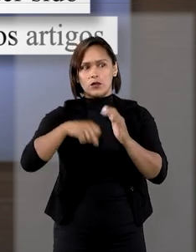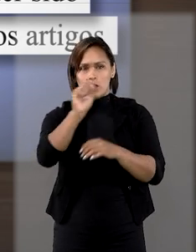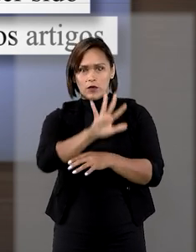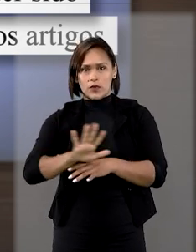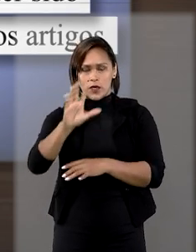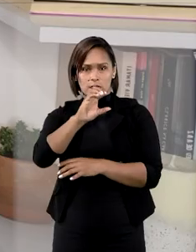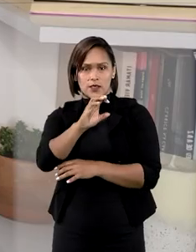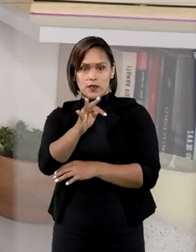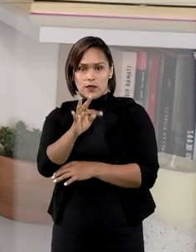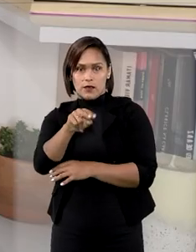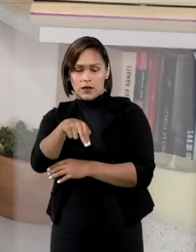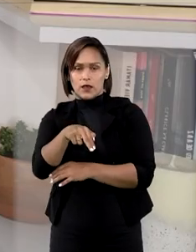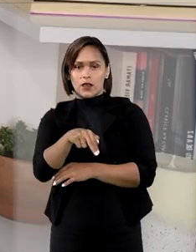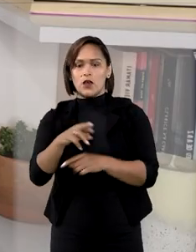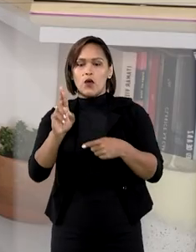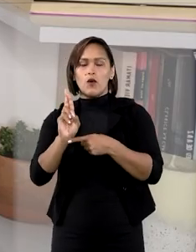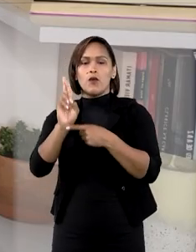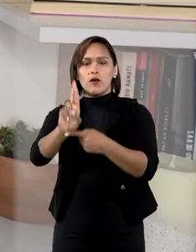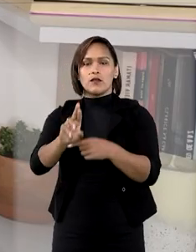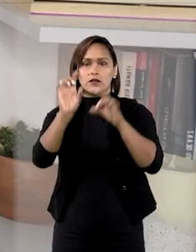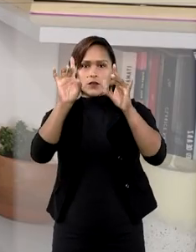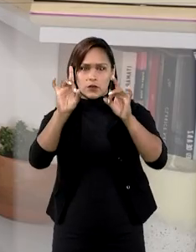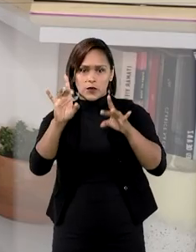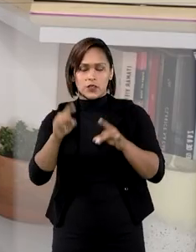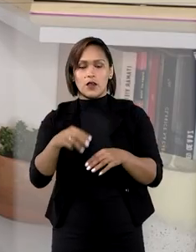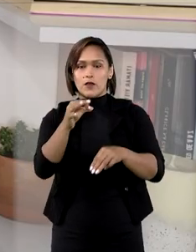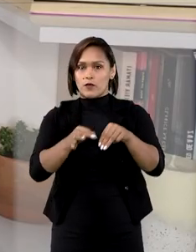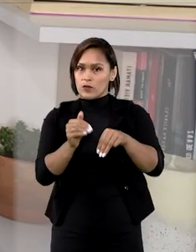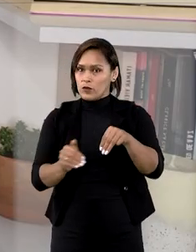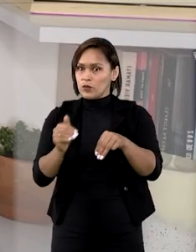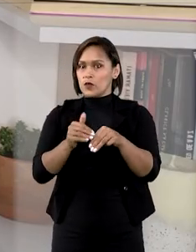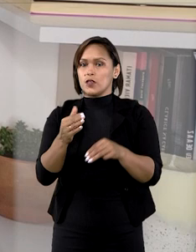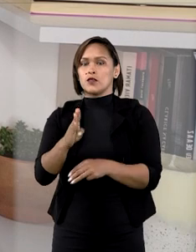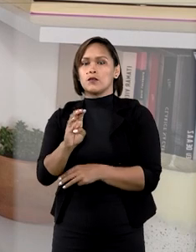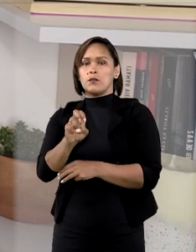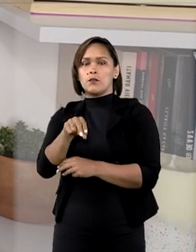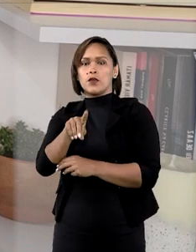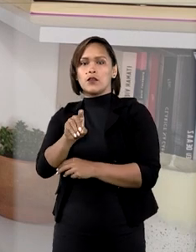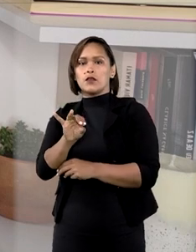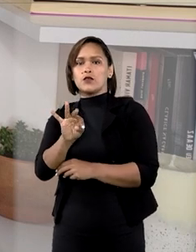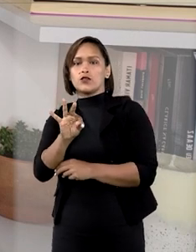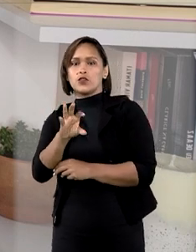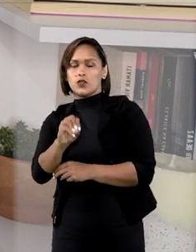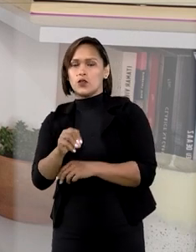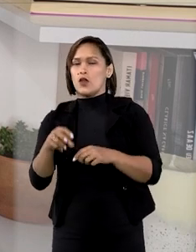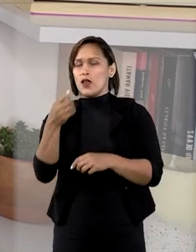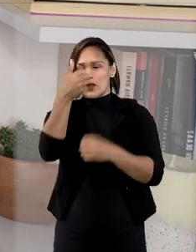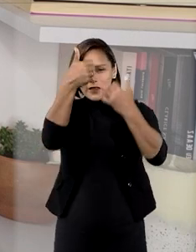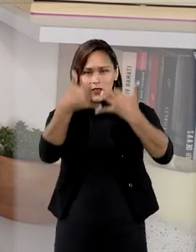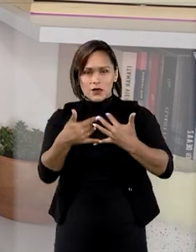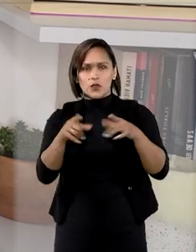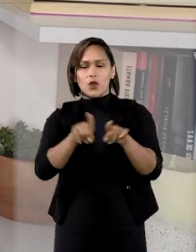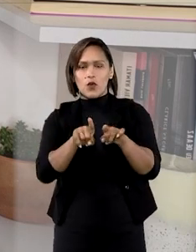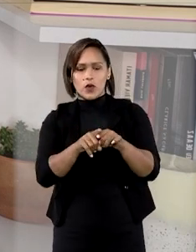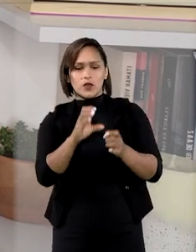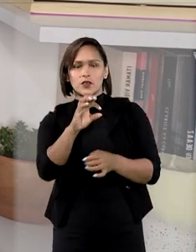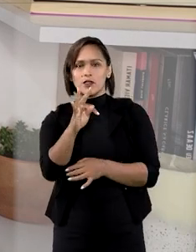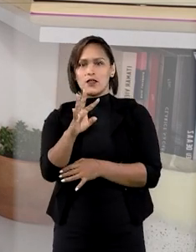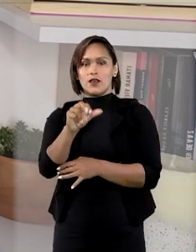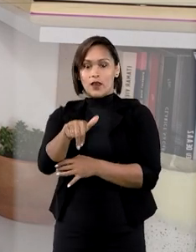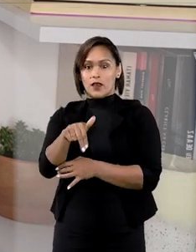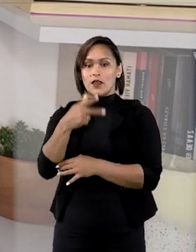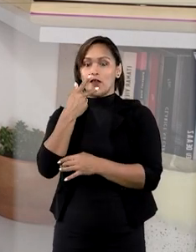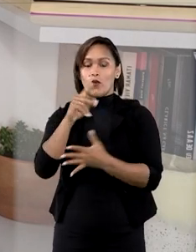o CTN. O relator dos recursos especiais foi o ministro Benedito Gonçalves, e ele ressaltou que o CTN preceitua que, quando